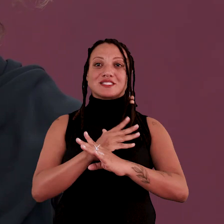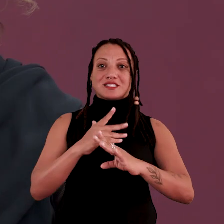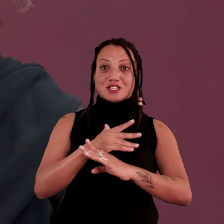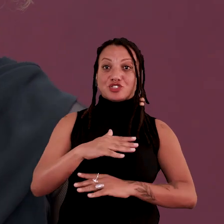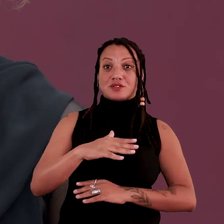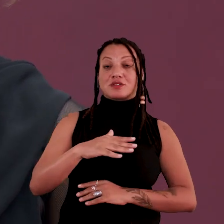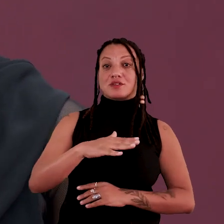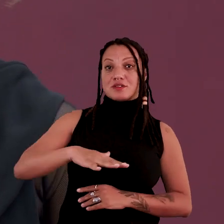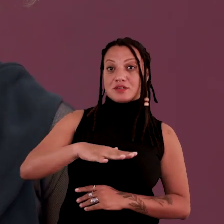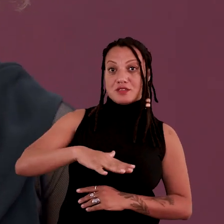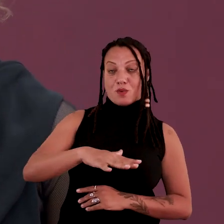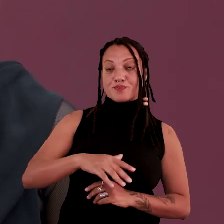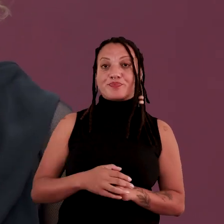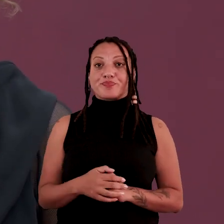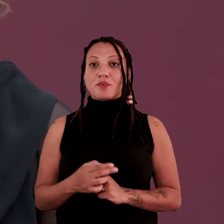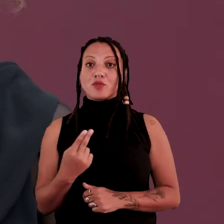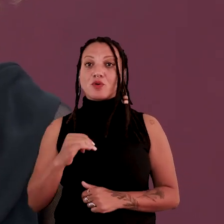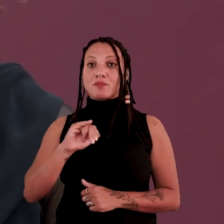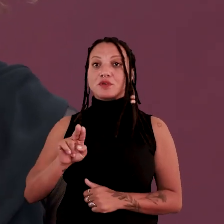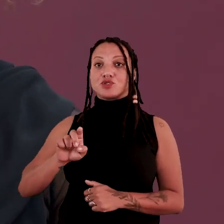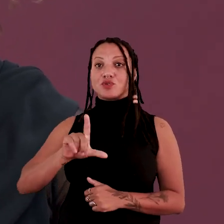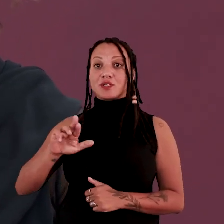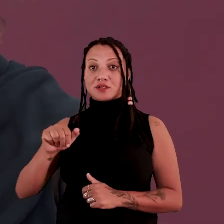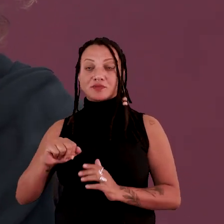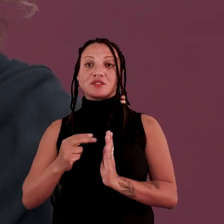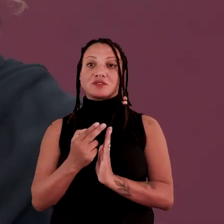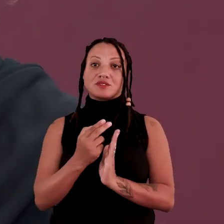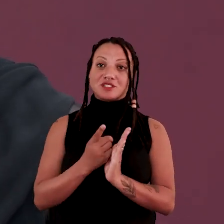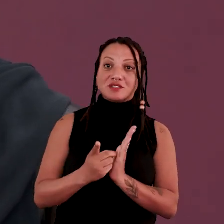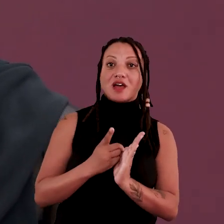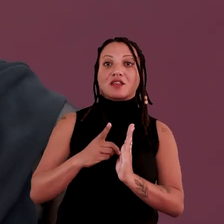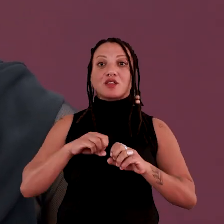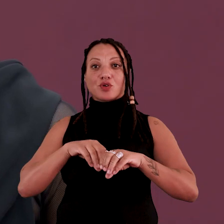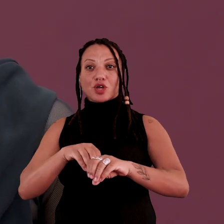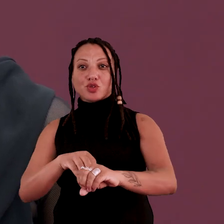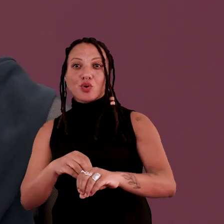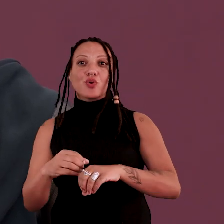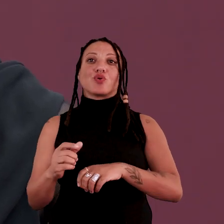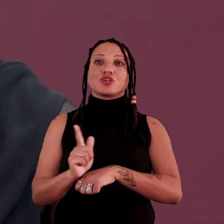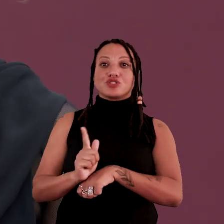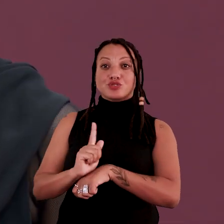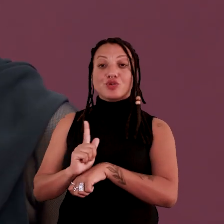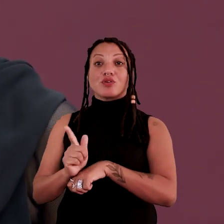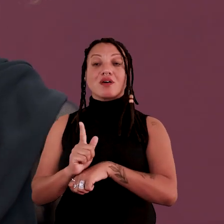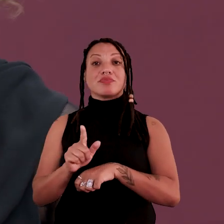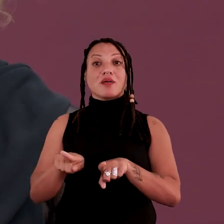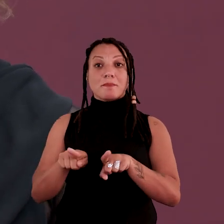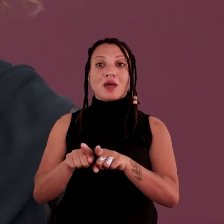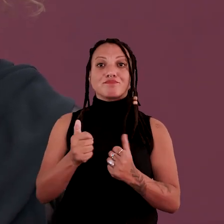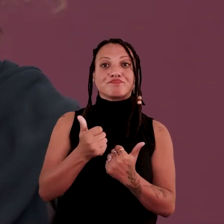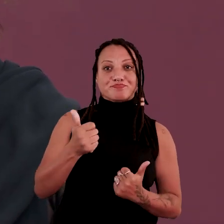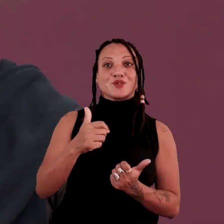Quintal, que é um escritório sediado em Vitória, no Espírito Santo, que trabalha com urbanismo colaborativo, inovação